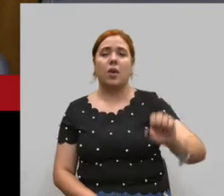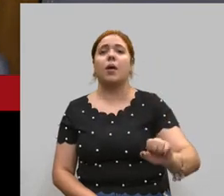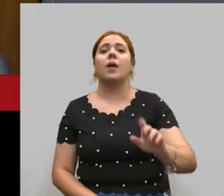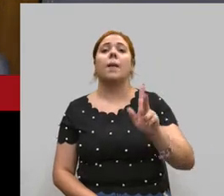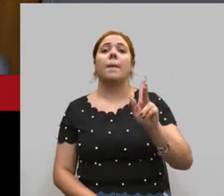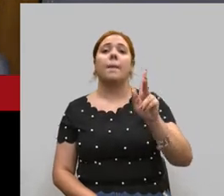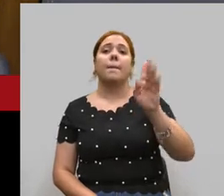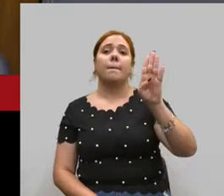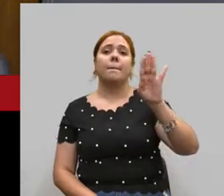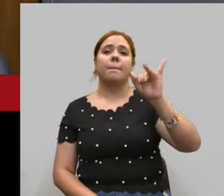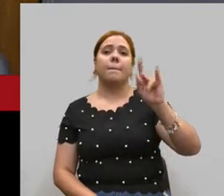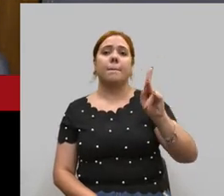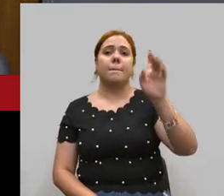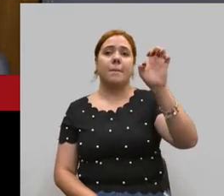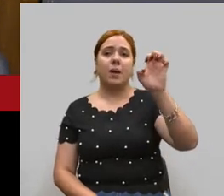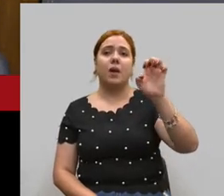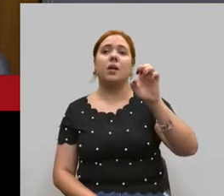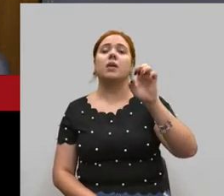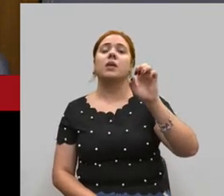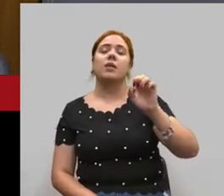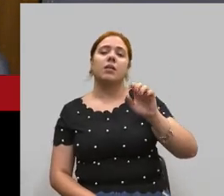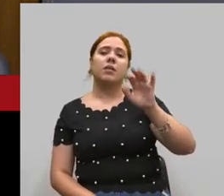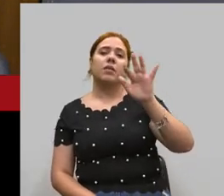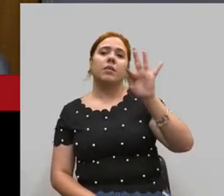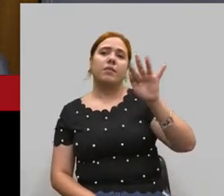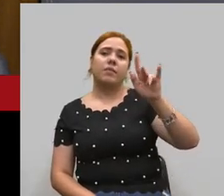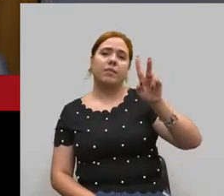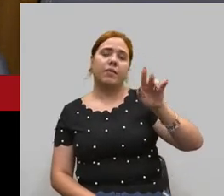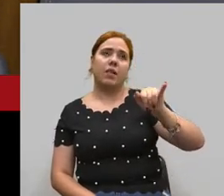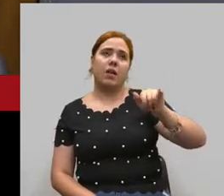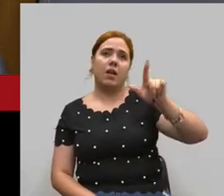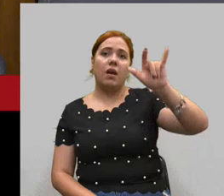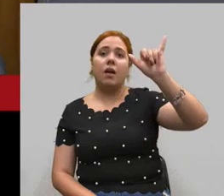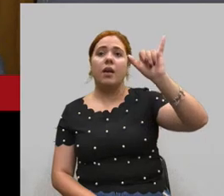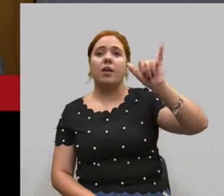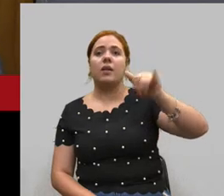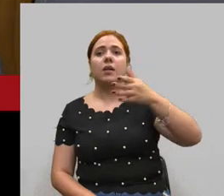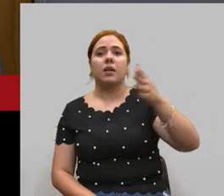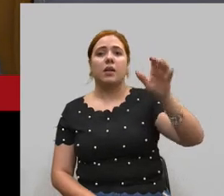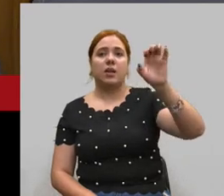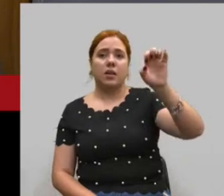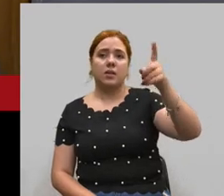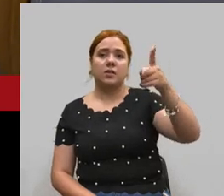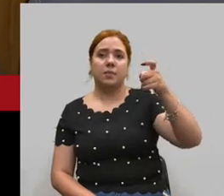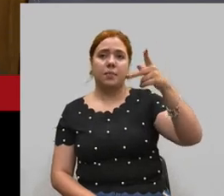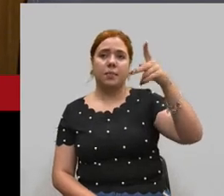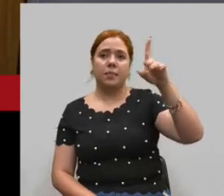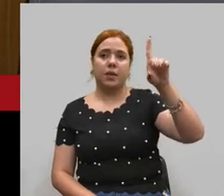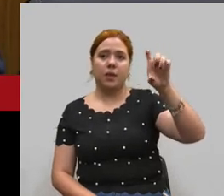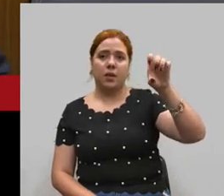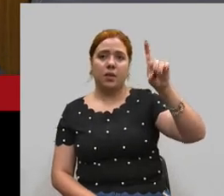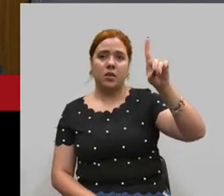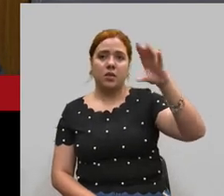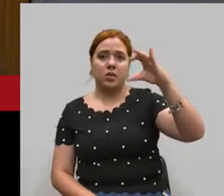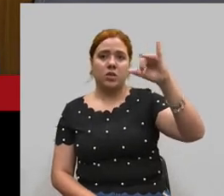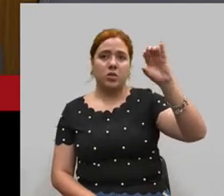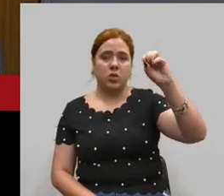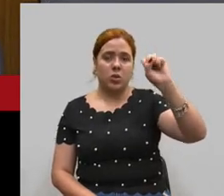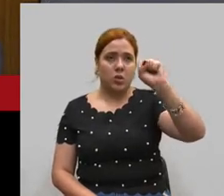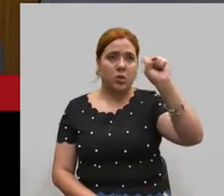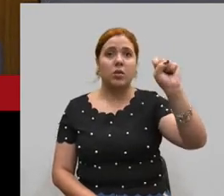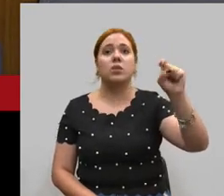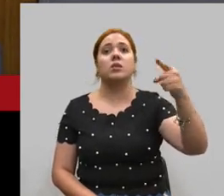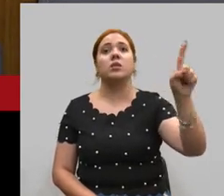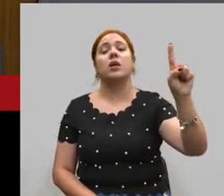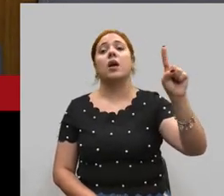Fly é uma agência de viagens voltada para o mountain bike para esporte de aventura e então eu posso falar muito porque eu tenho muitos